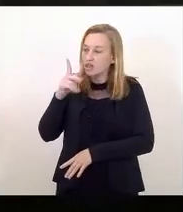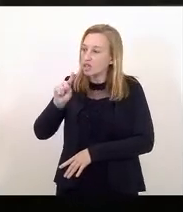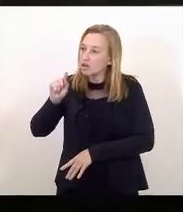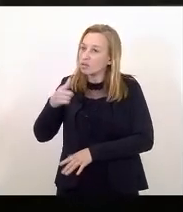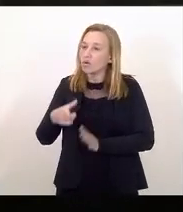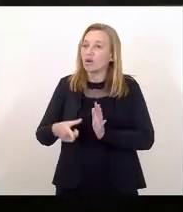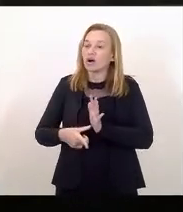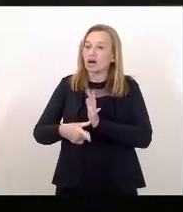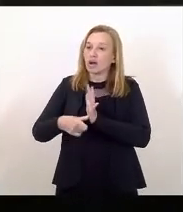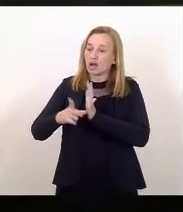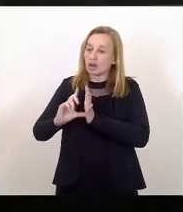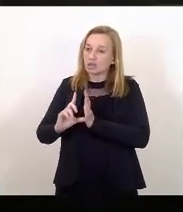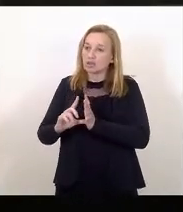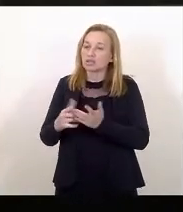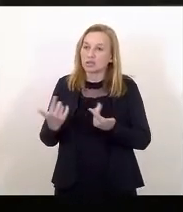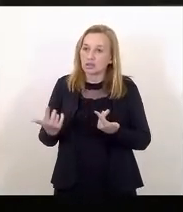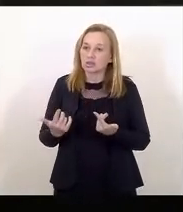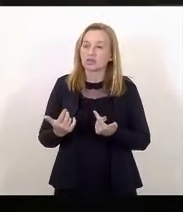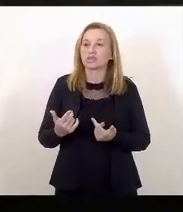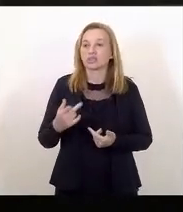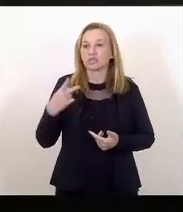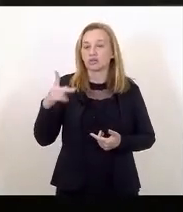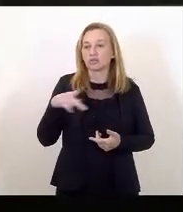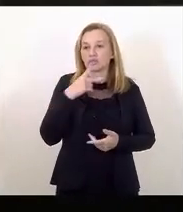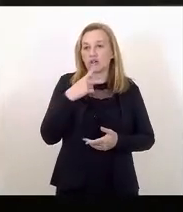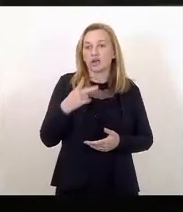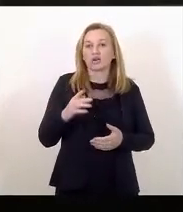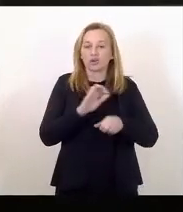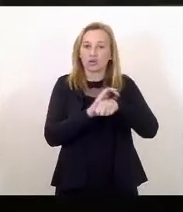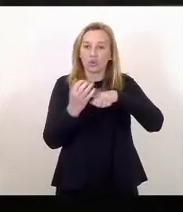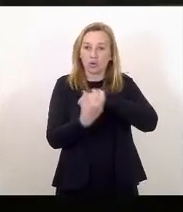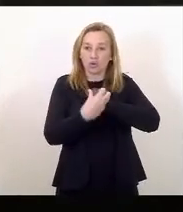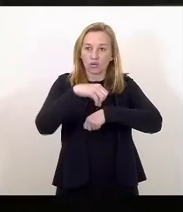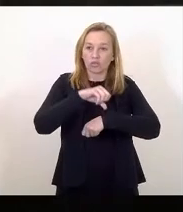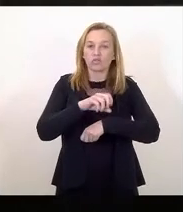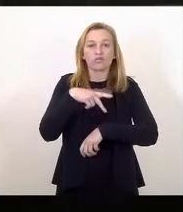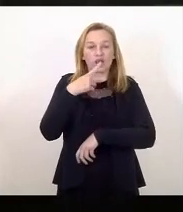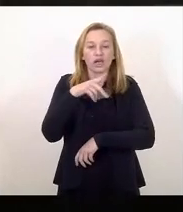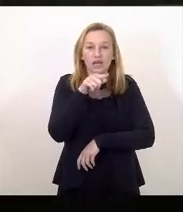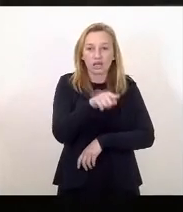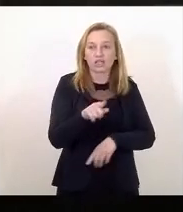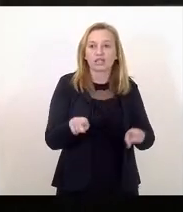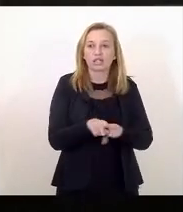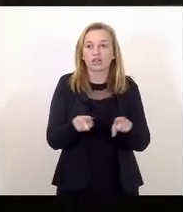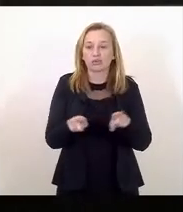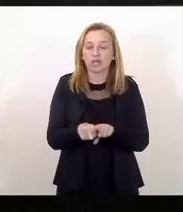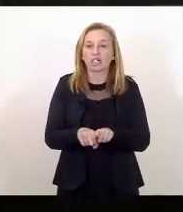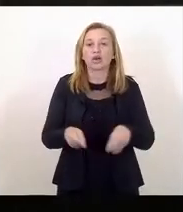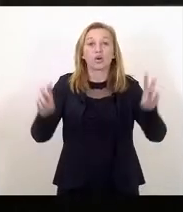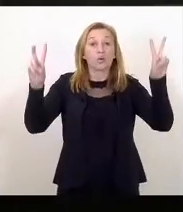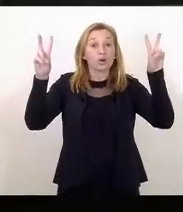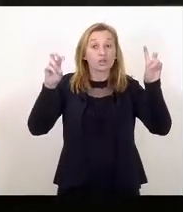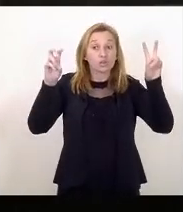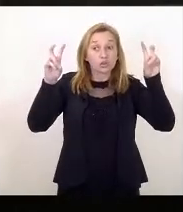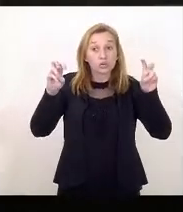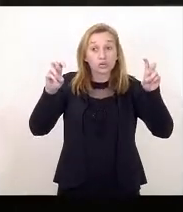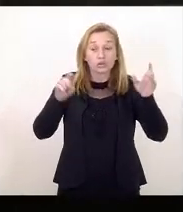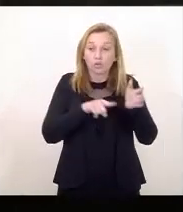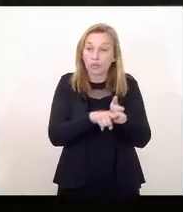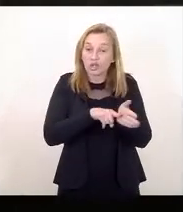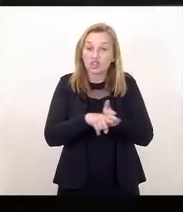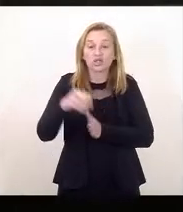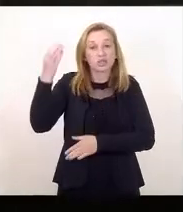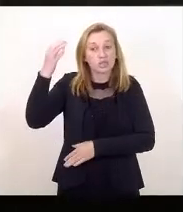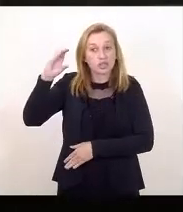nas suas manifestações no que se refere à COVID deram destaque também à questão da pesquisa